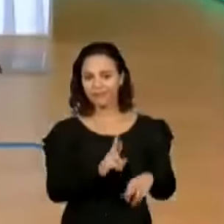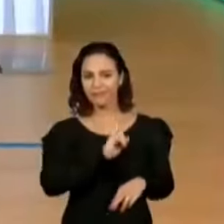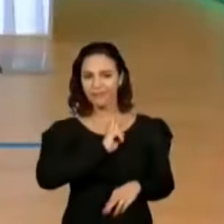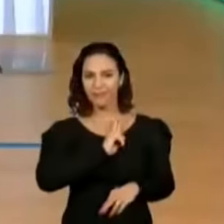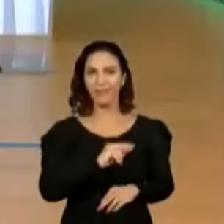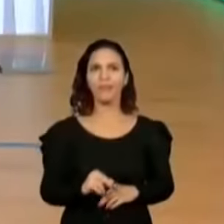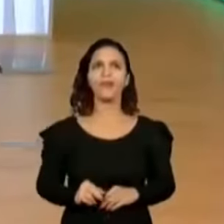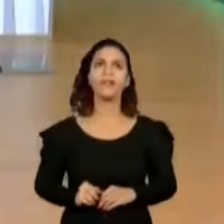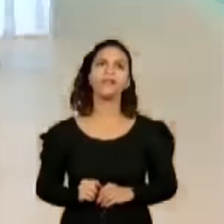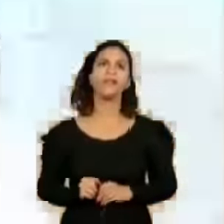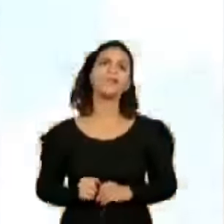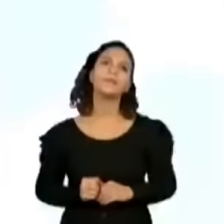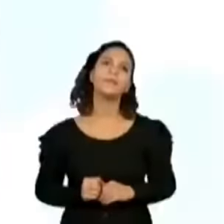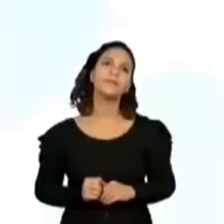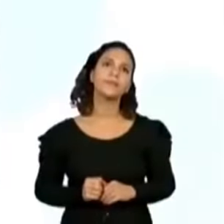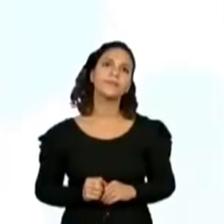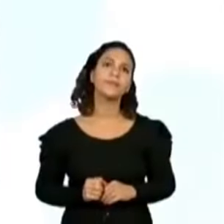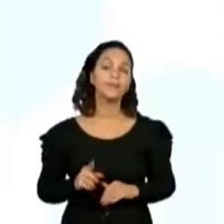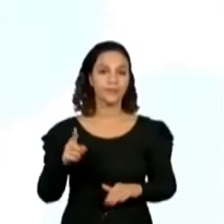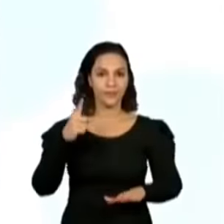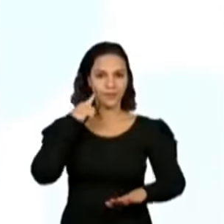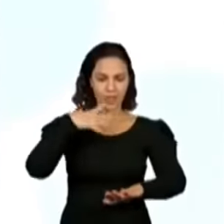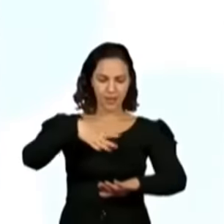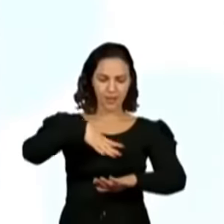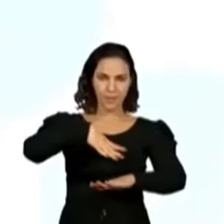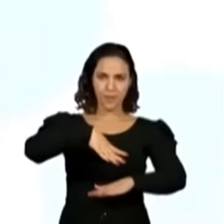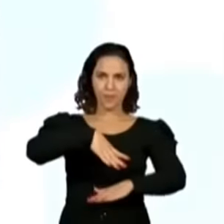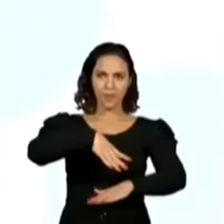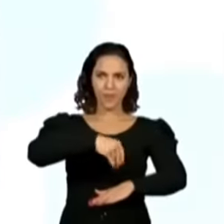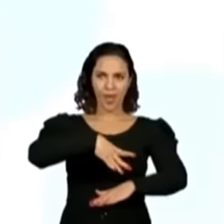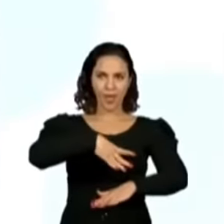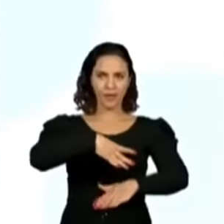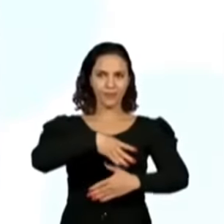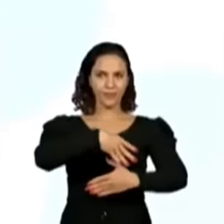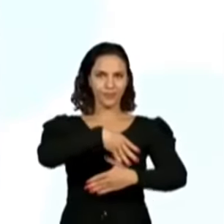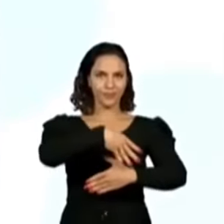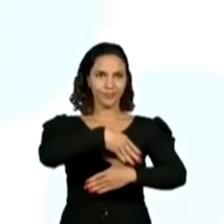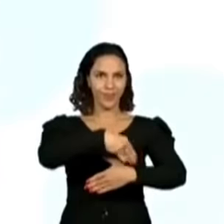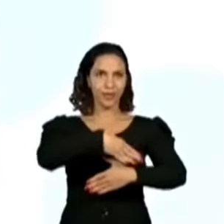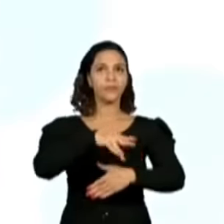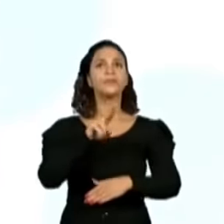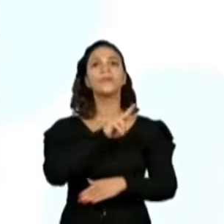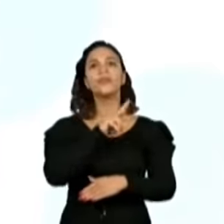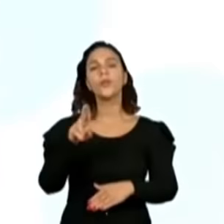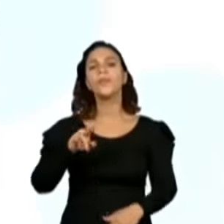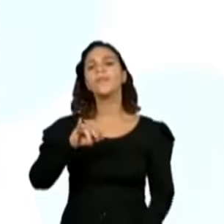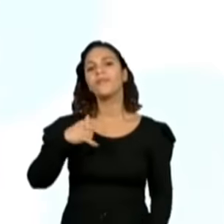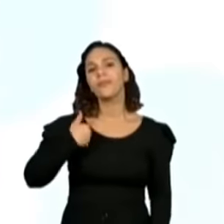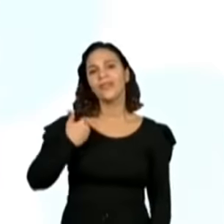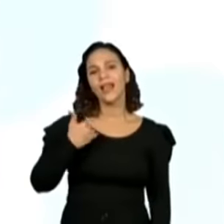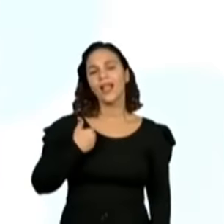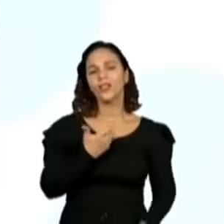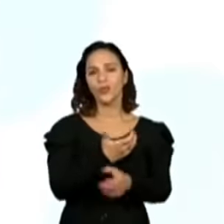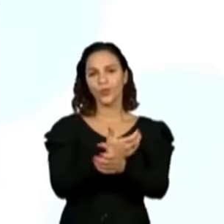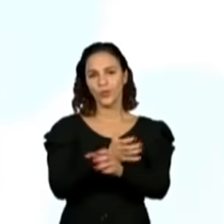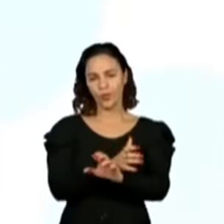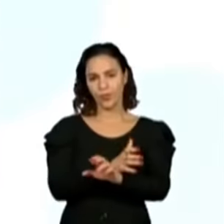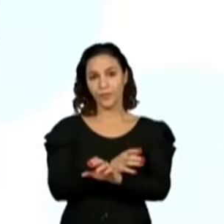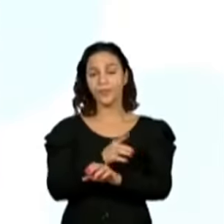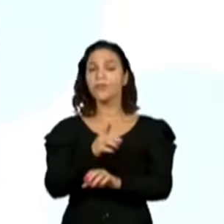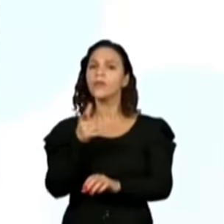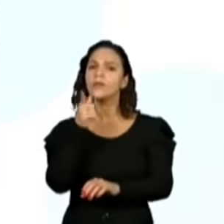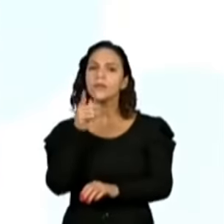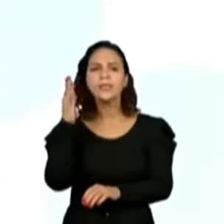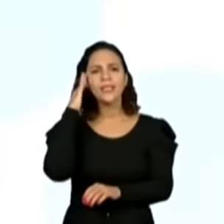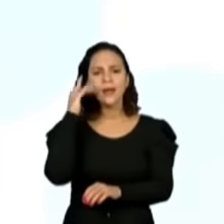informação. Vamos lá. Esse exame, chamado de idade óssea, estima o quanto os ossos